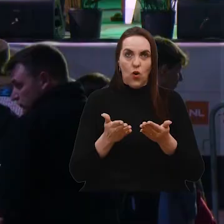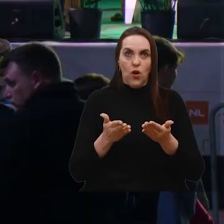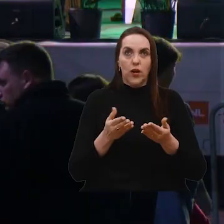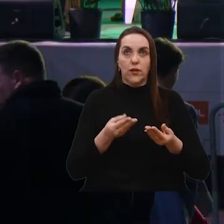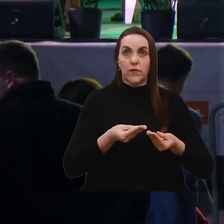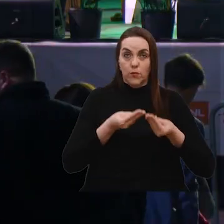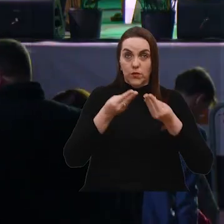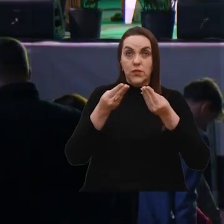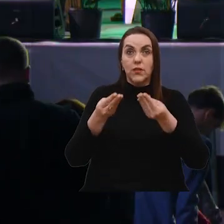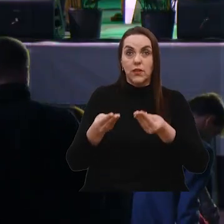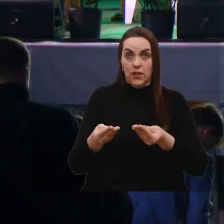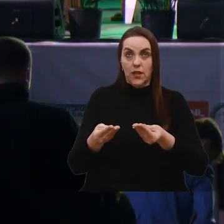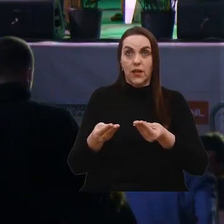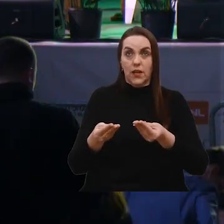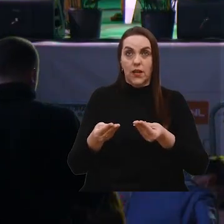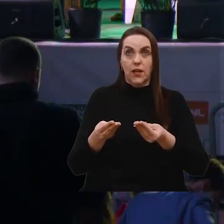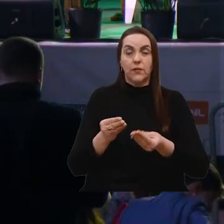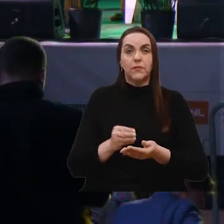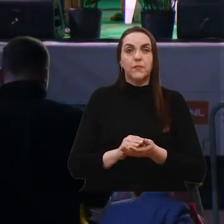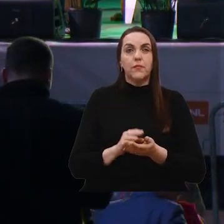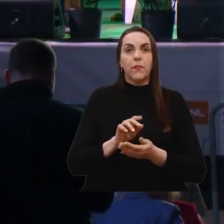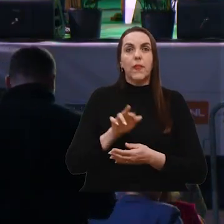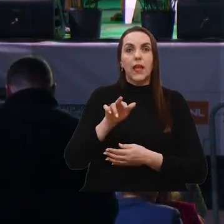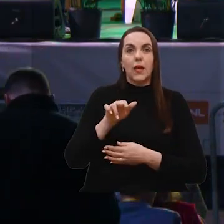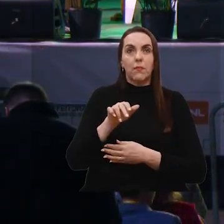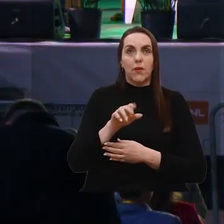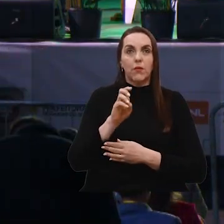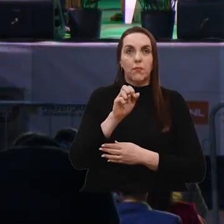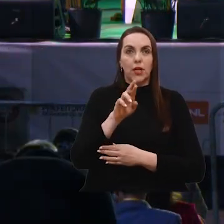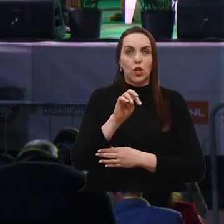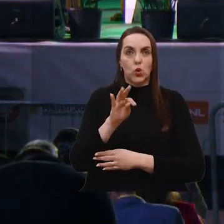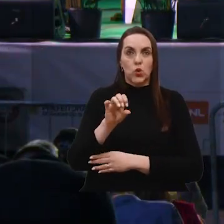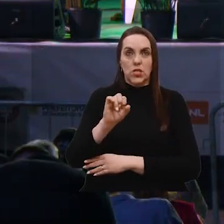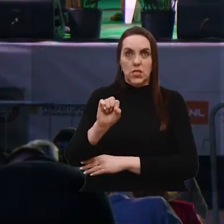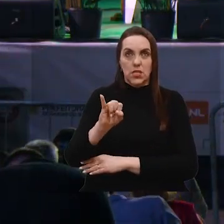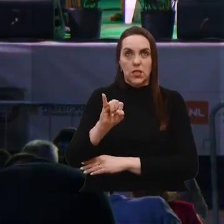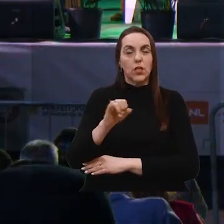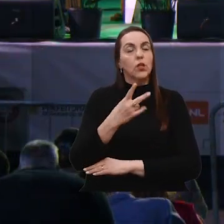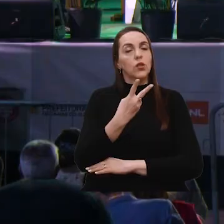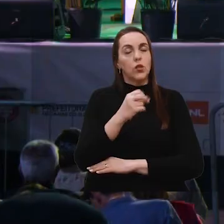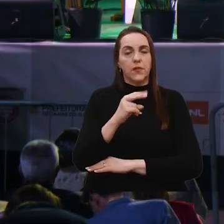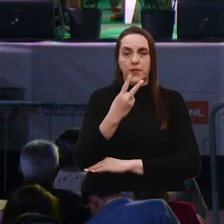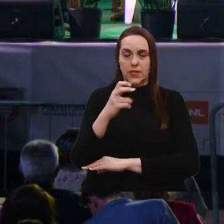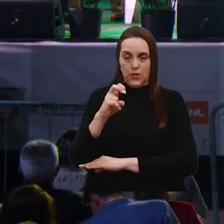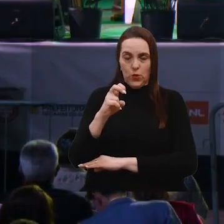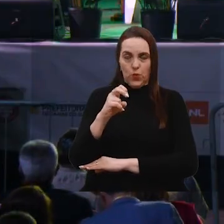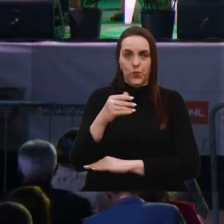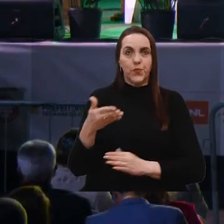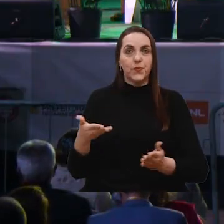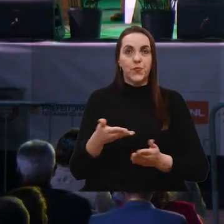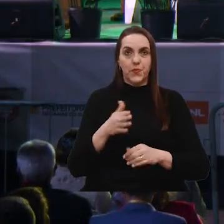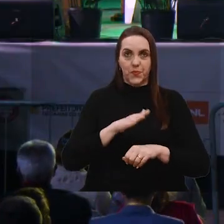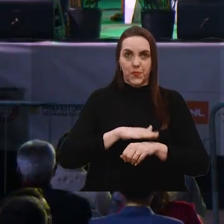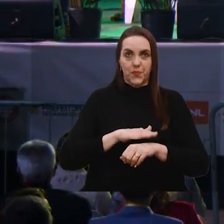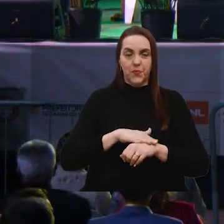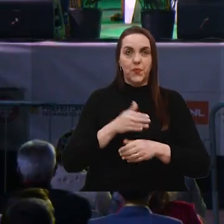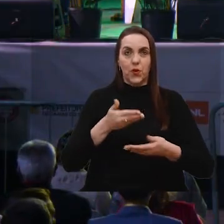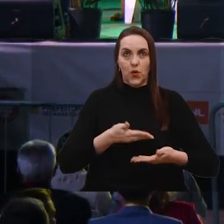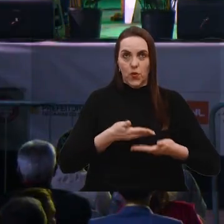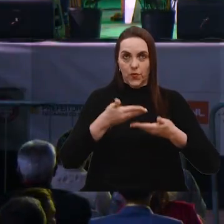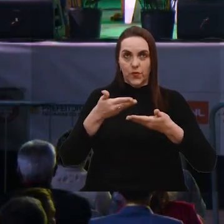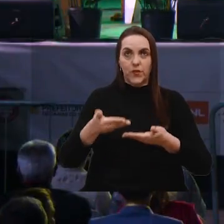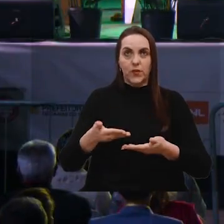Faremos agora a entrega da comenda Irmãos Bertucci 2025.